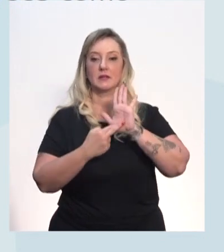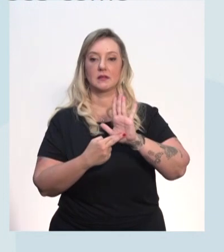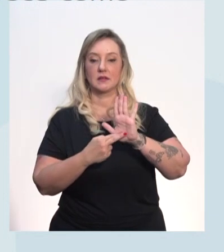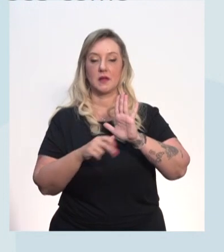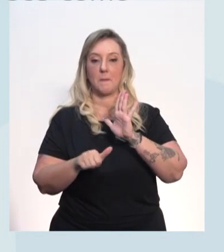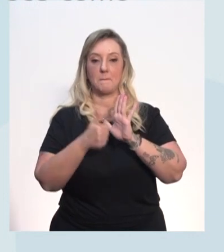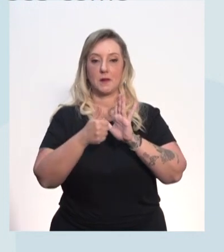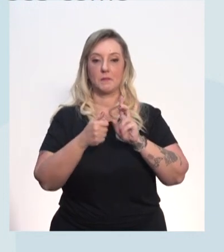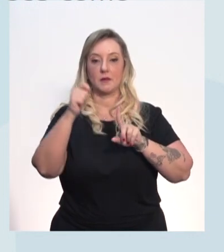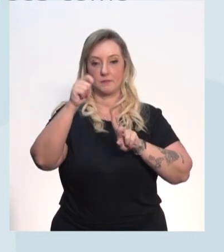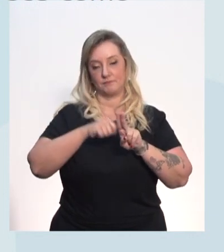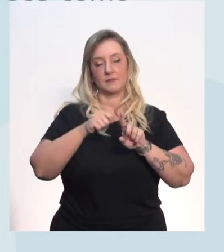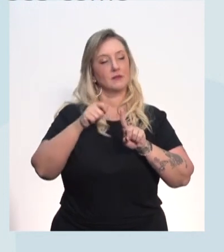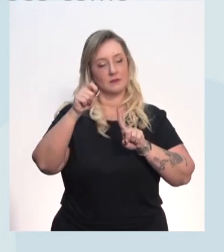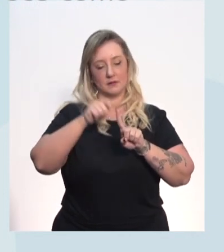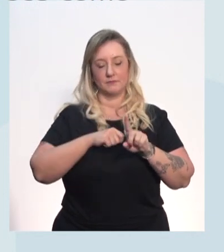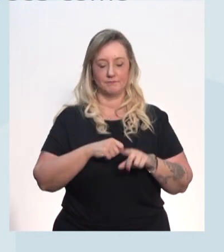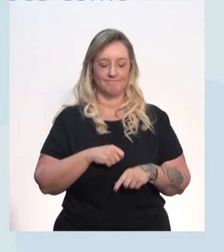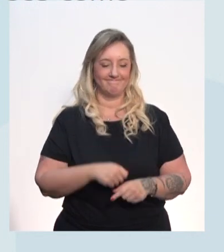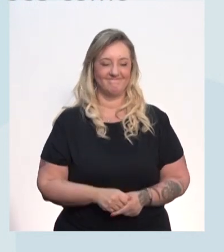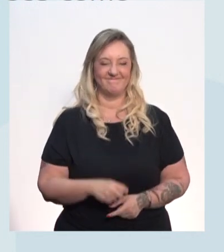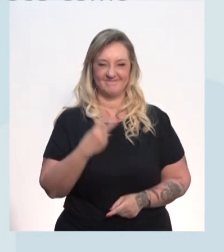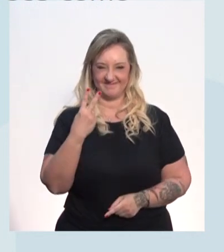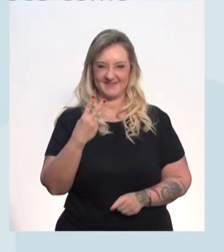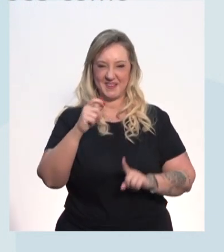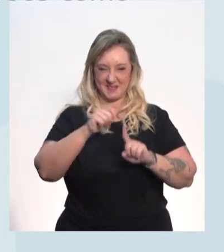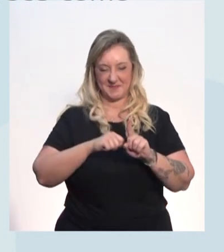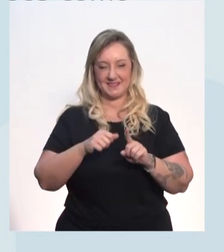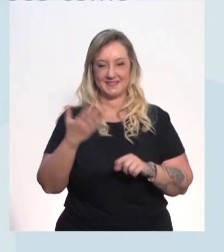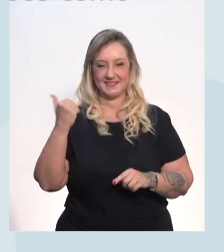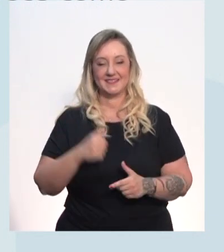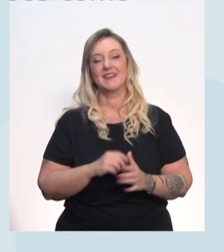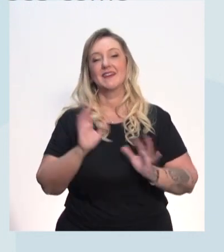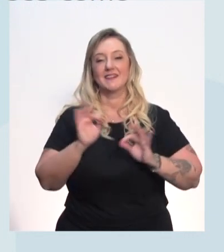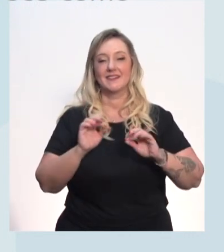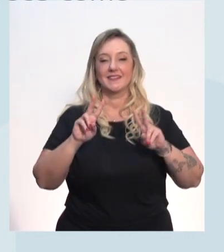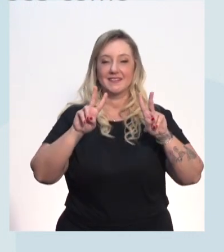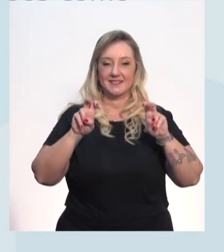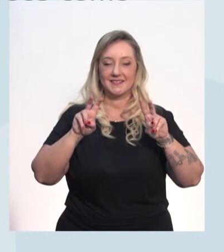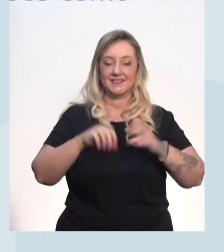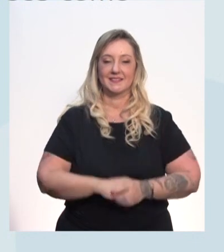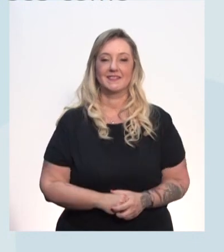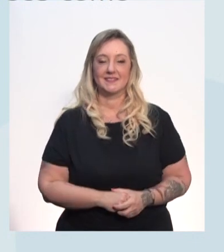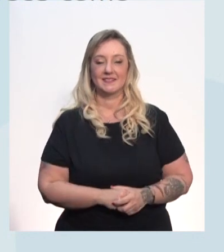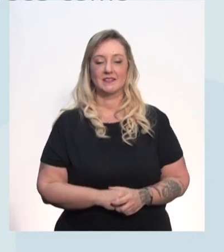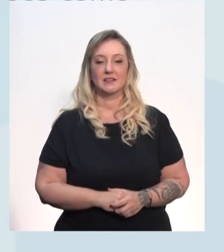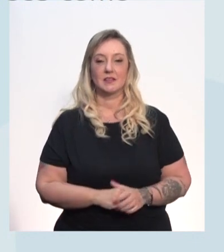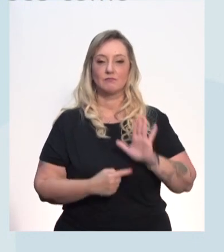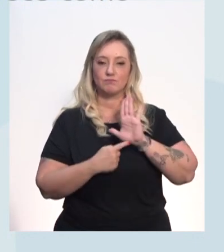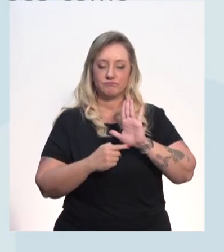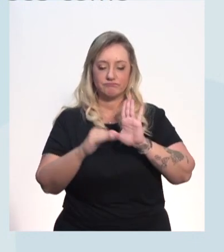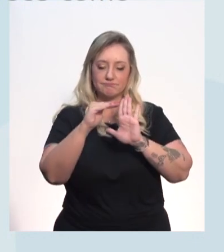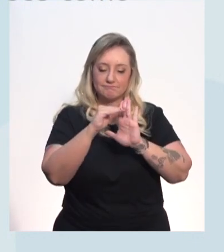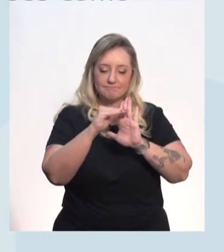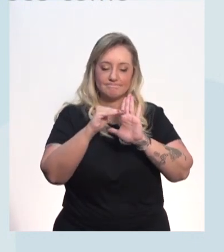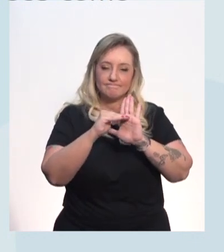vai remeter ao documento orientador, tá? Então, nós colocamos aí o passo a passo,